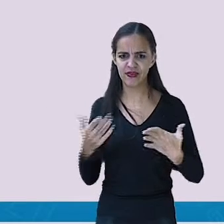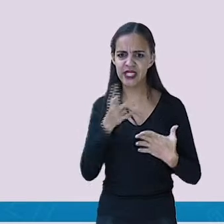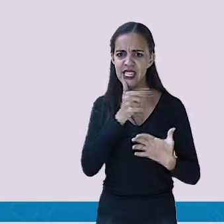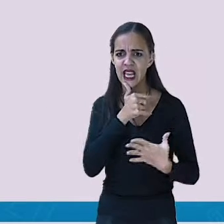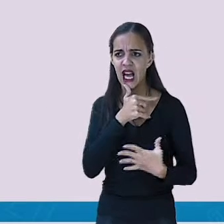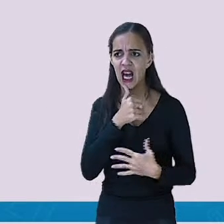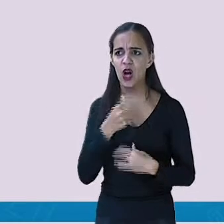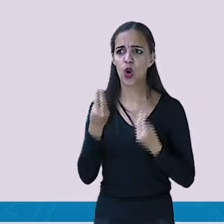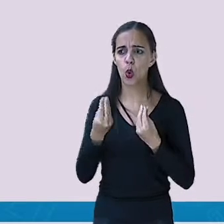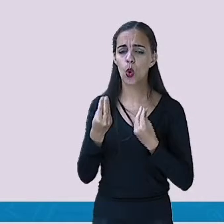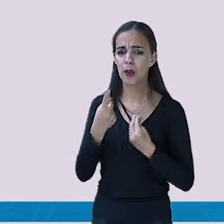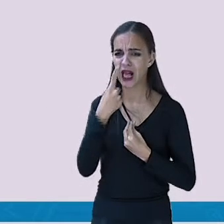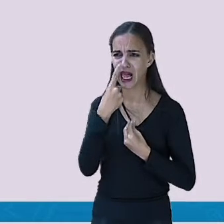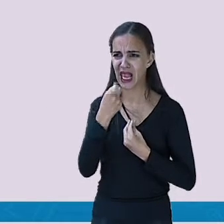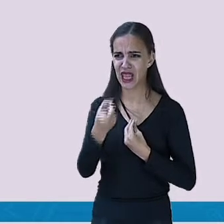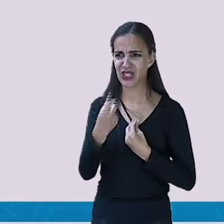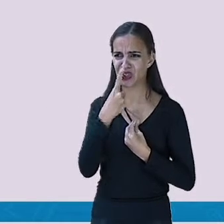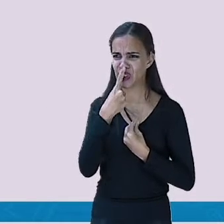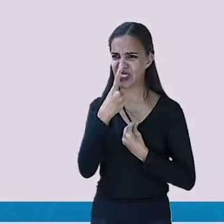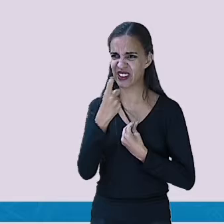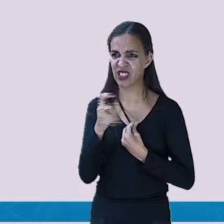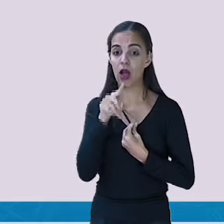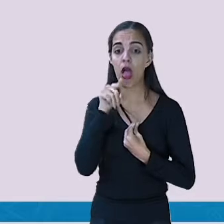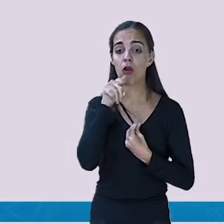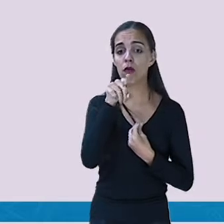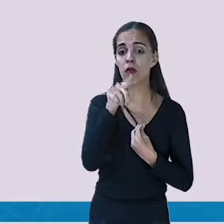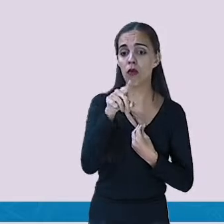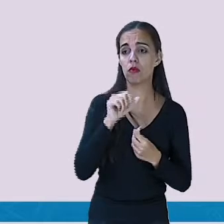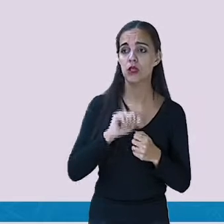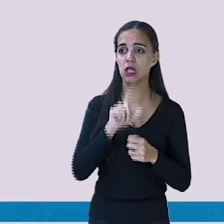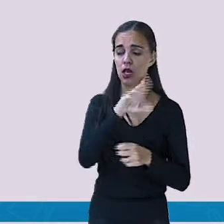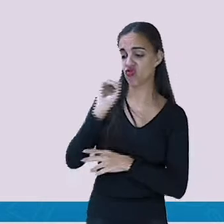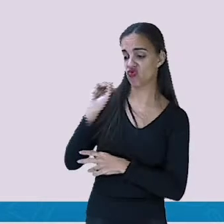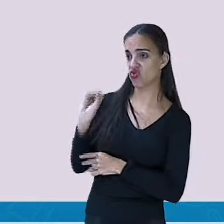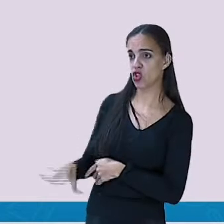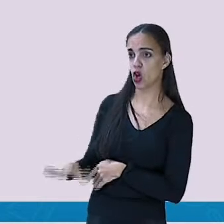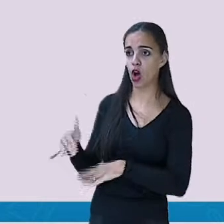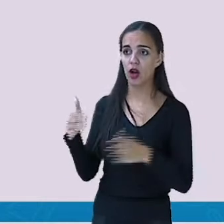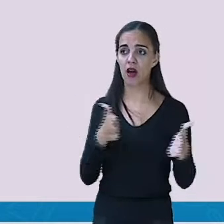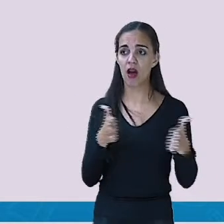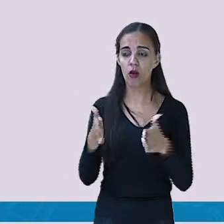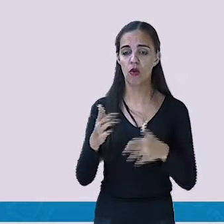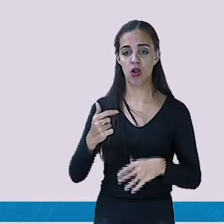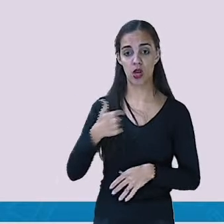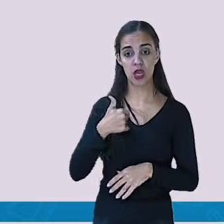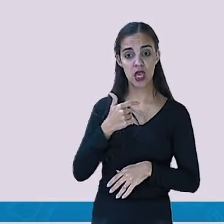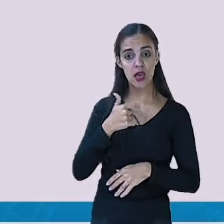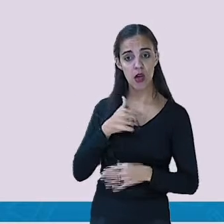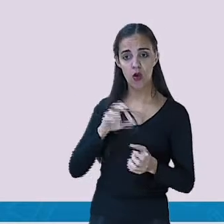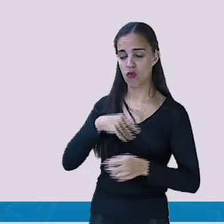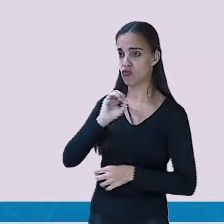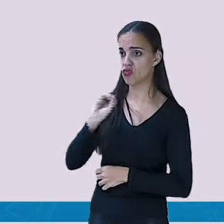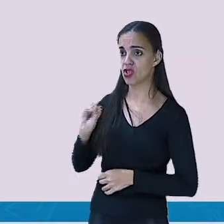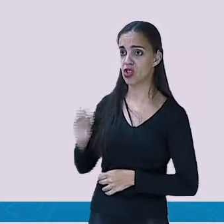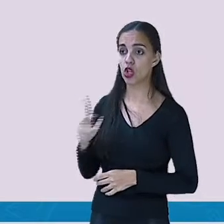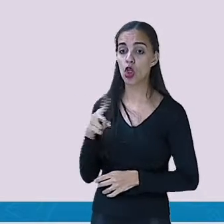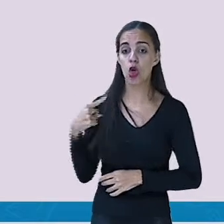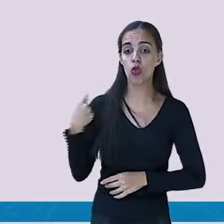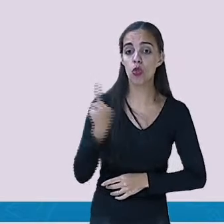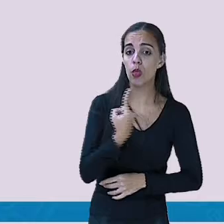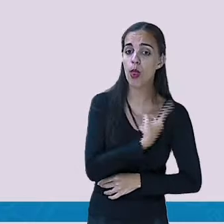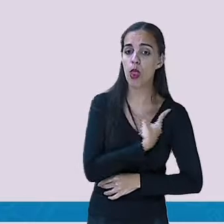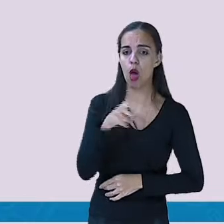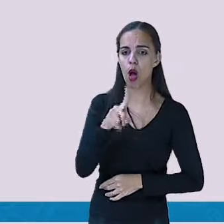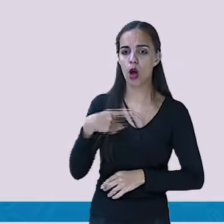água: lixo. Lixo que você produz, lixo que eu produzo, lixo que